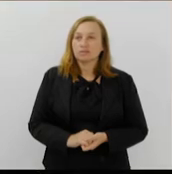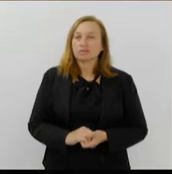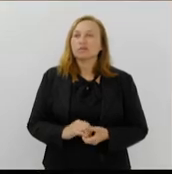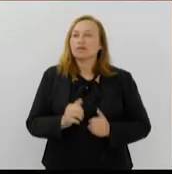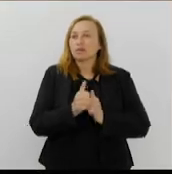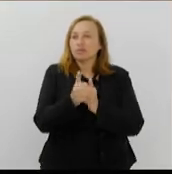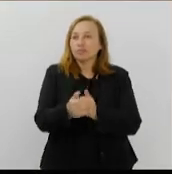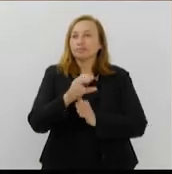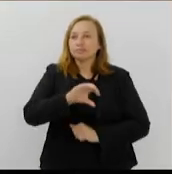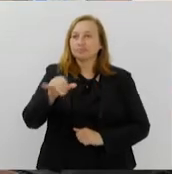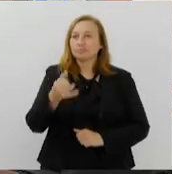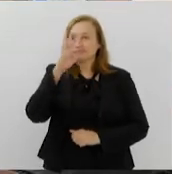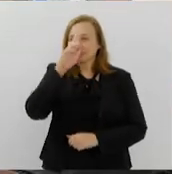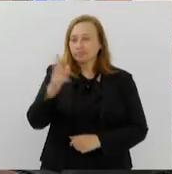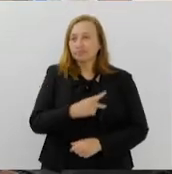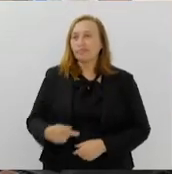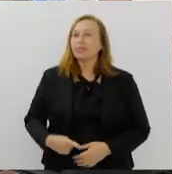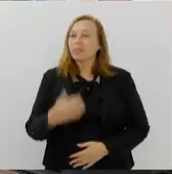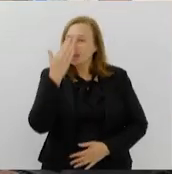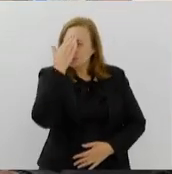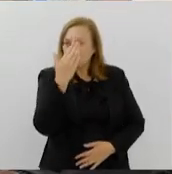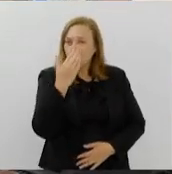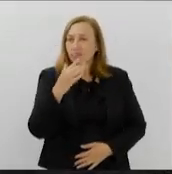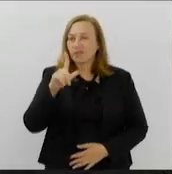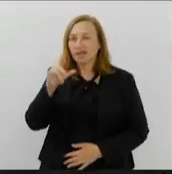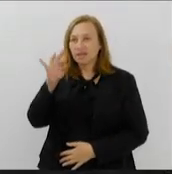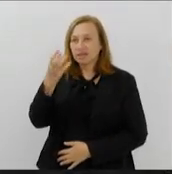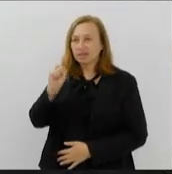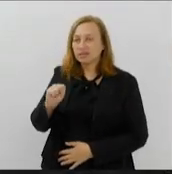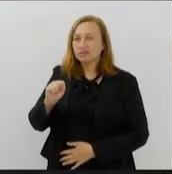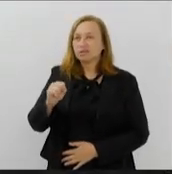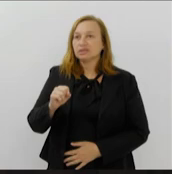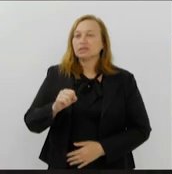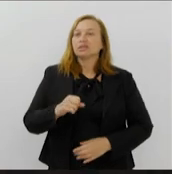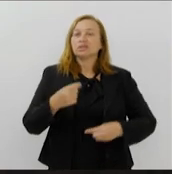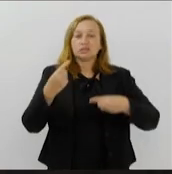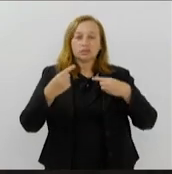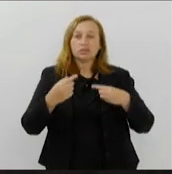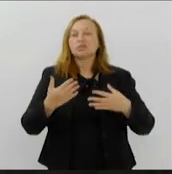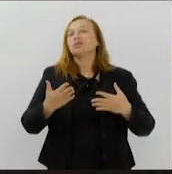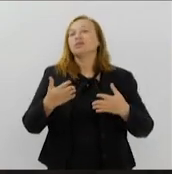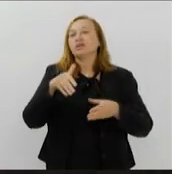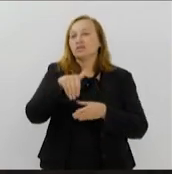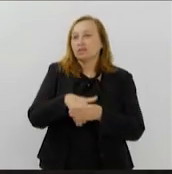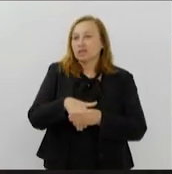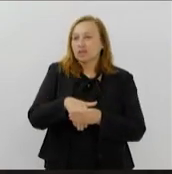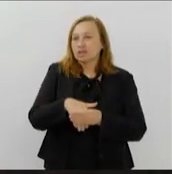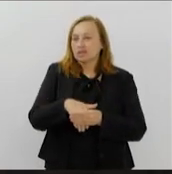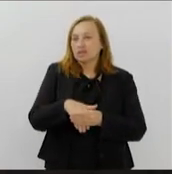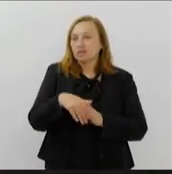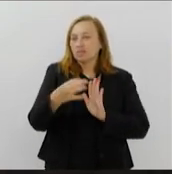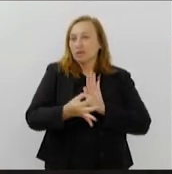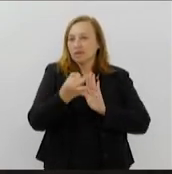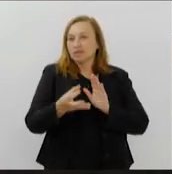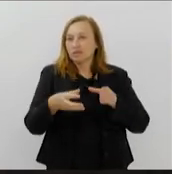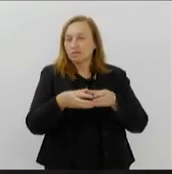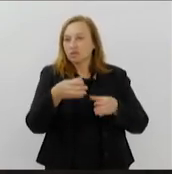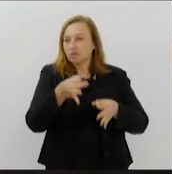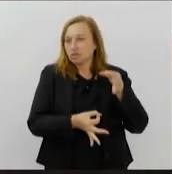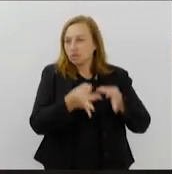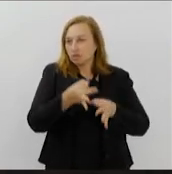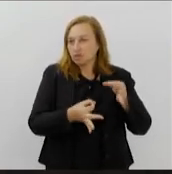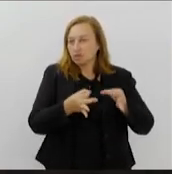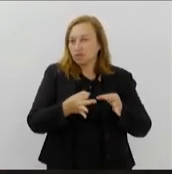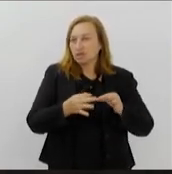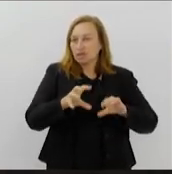Acompanha a CCJ, presidente. Muito obrigado, Carlinhos. Com os pareceres emitidos, em votação, o parecer da Comissão de Constituição e Justiça,